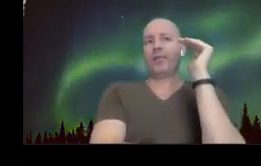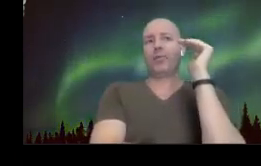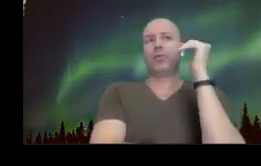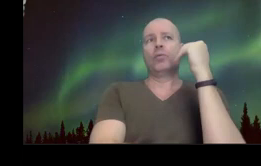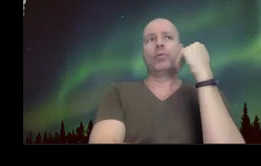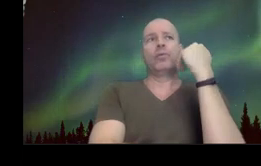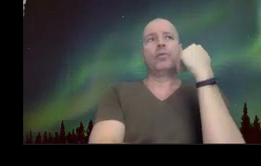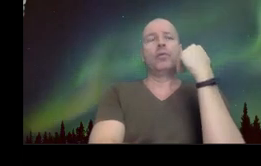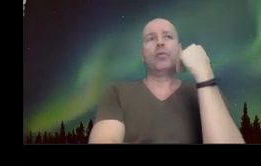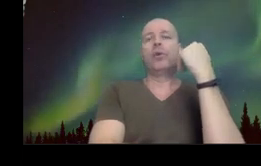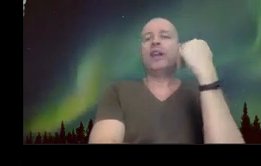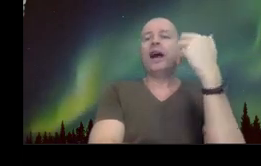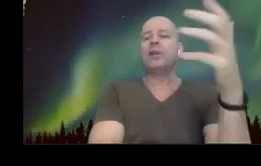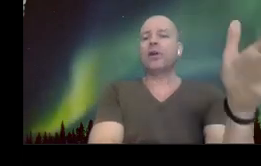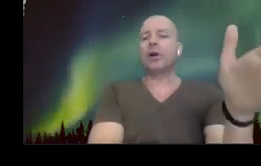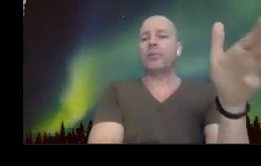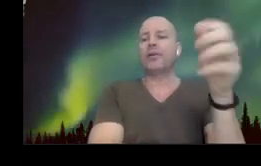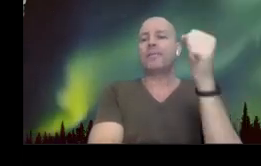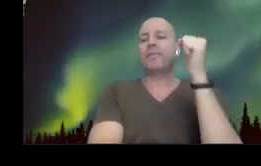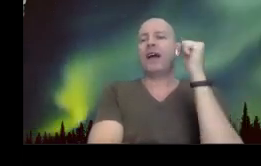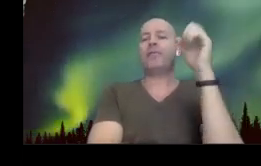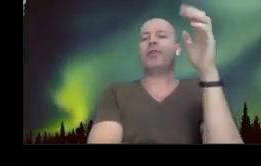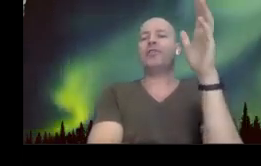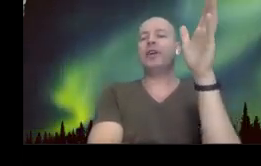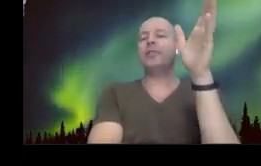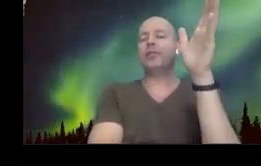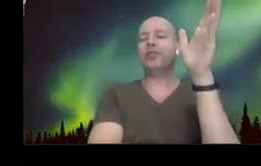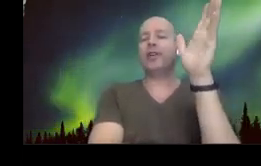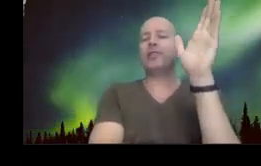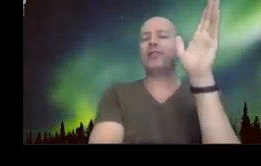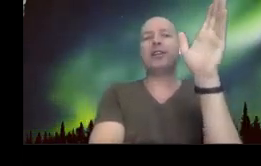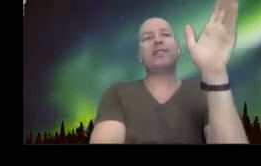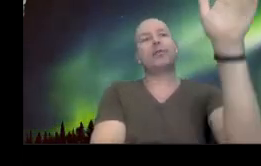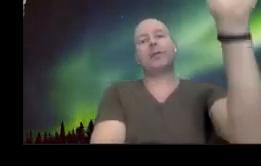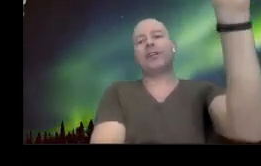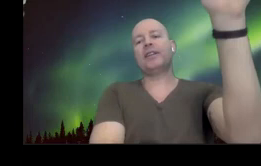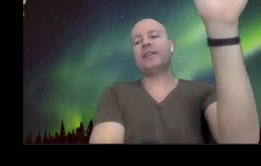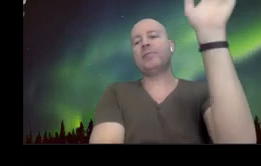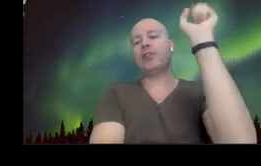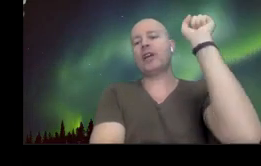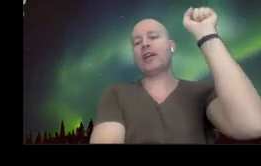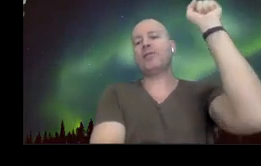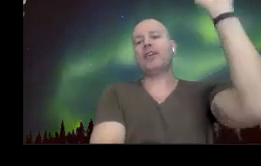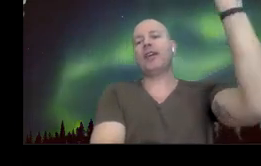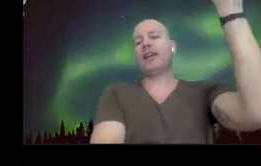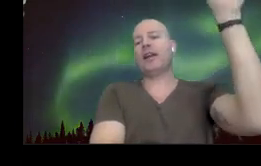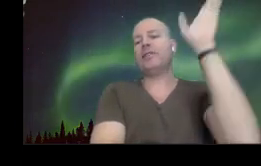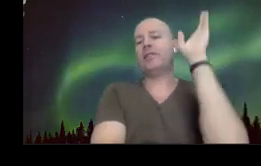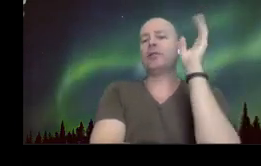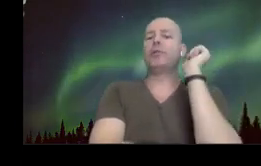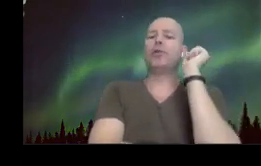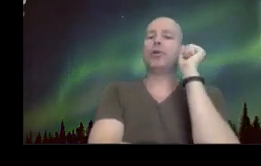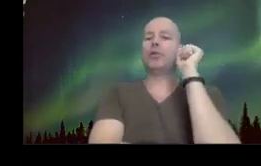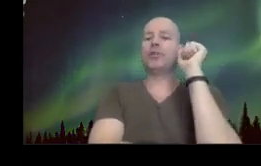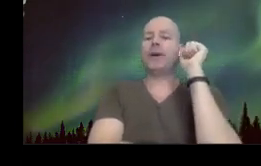tem um cuidado enorme. A vozinha de vocês que faleceu está plantada embaixo daquela figueira, lá